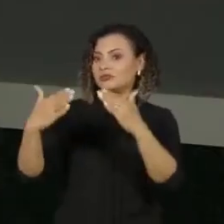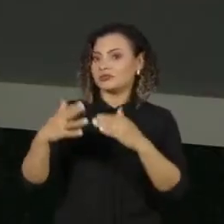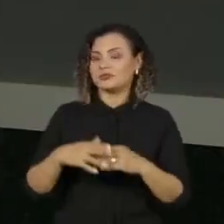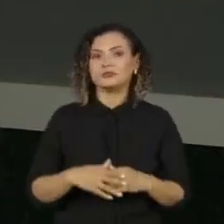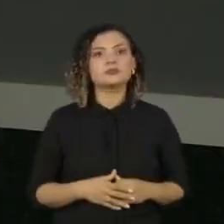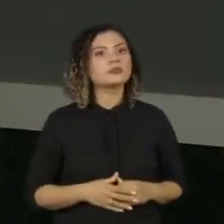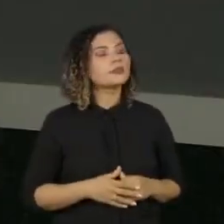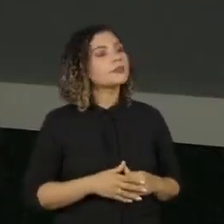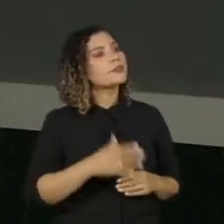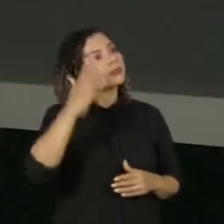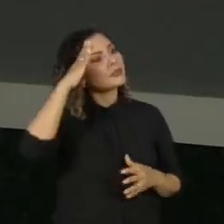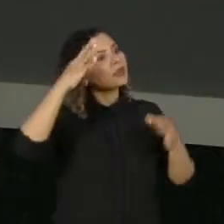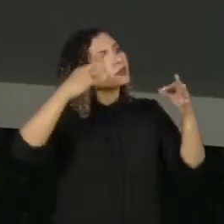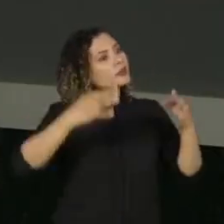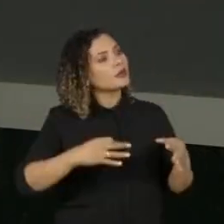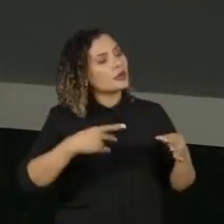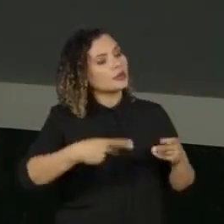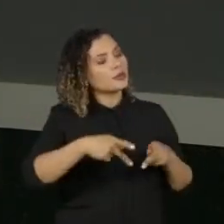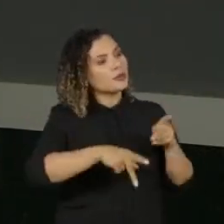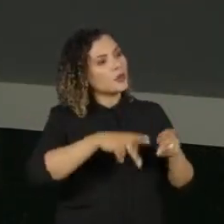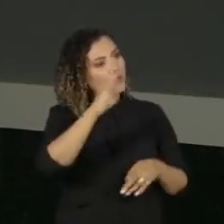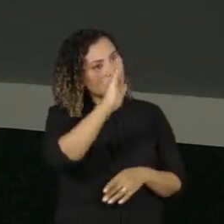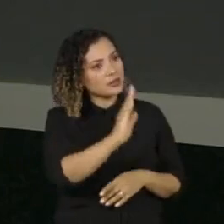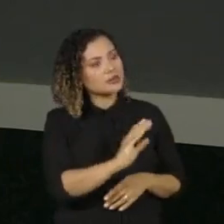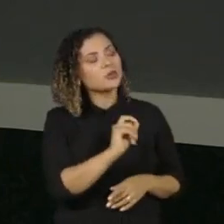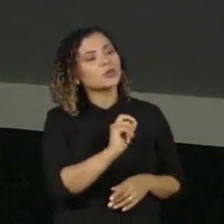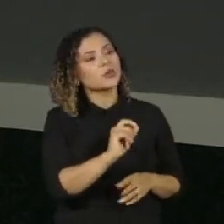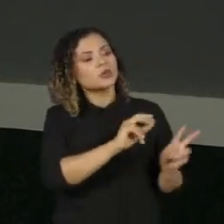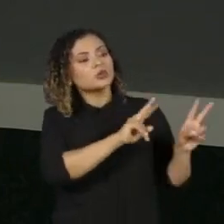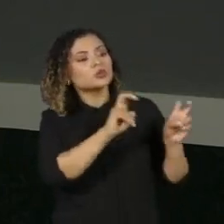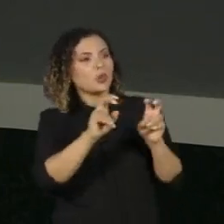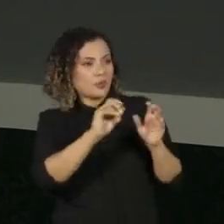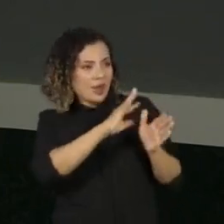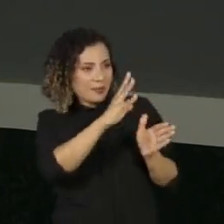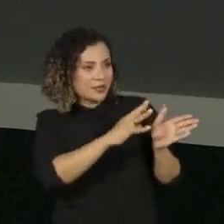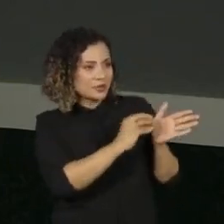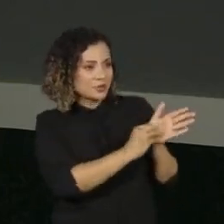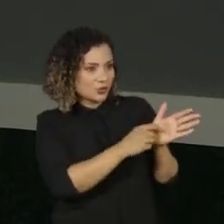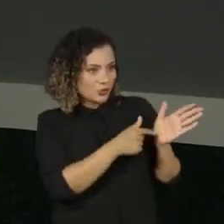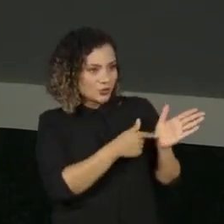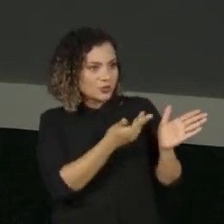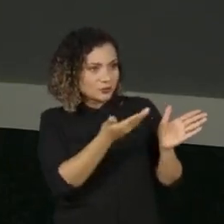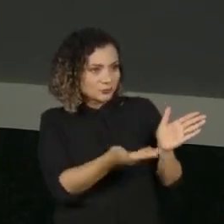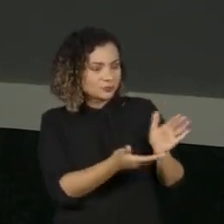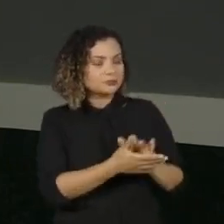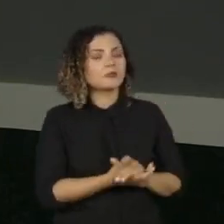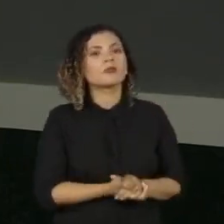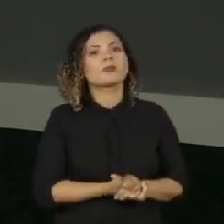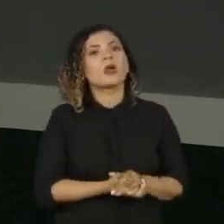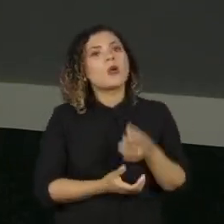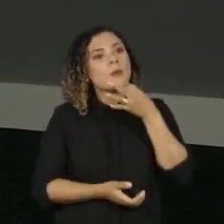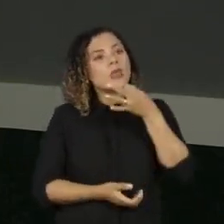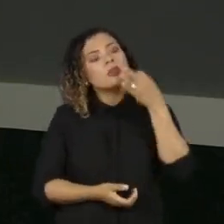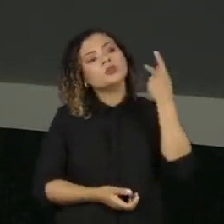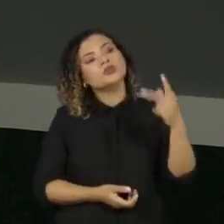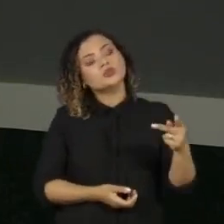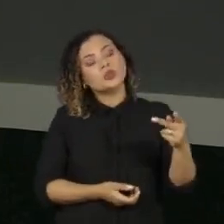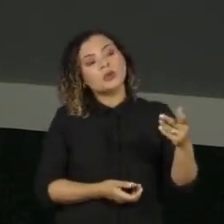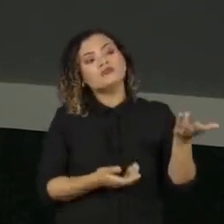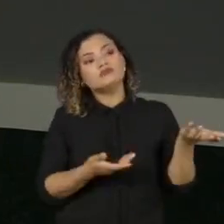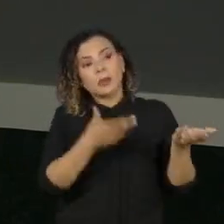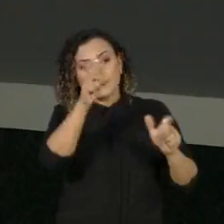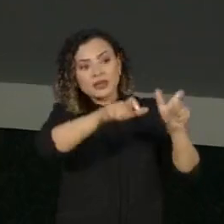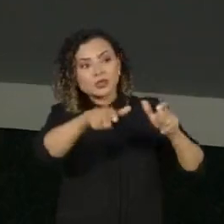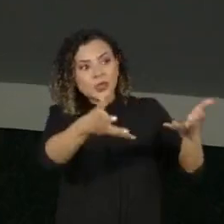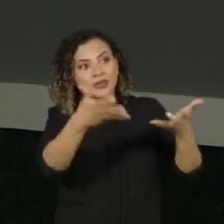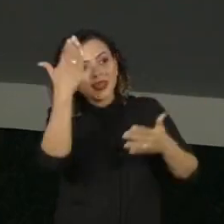ao entendimento do brasileiro sobre as questões da Amazônia, o que você diria para a pessoa que quer